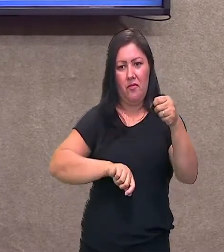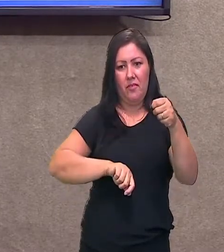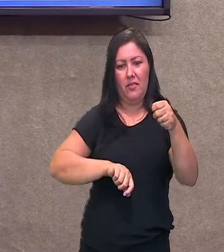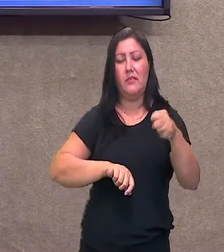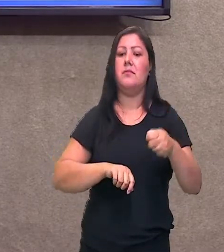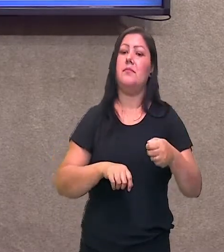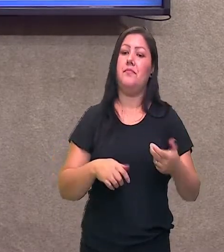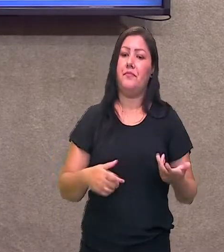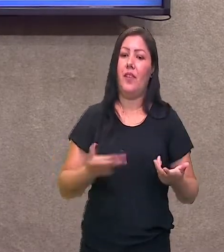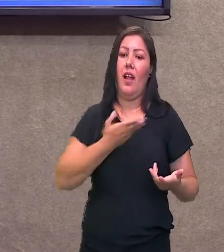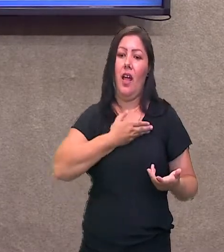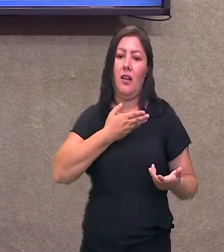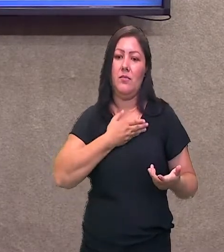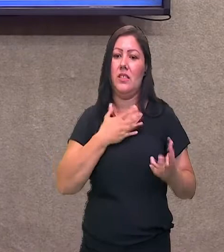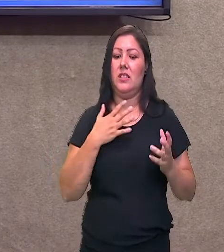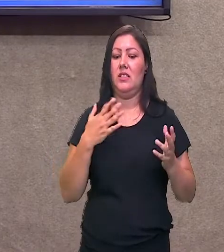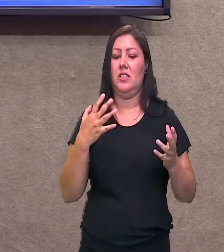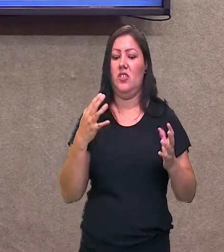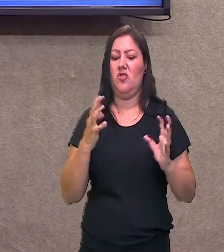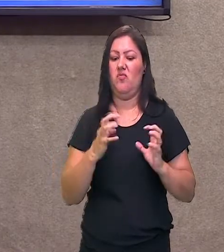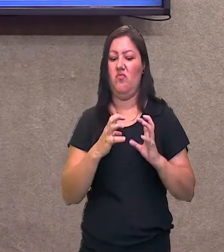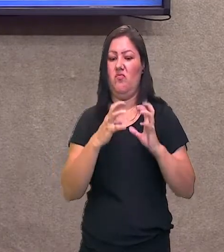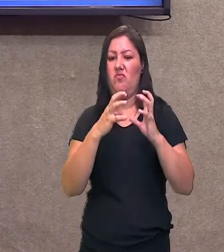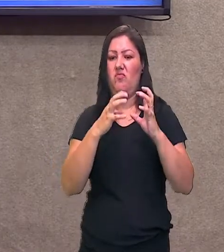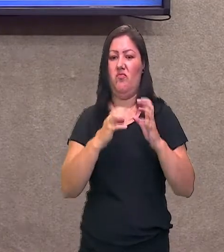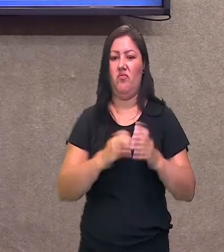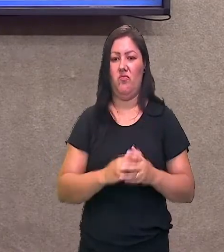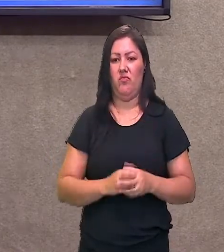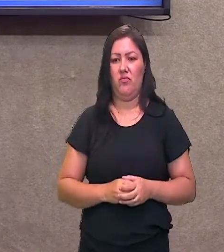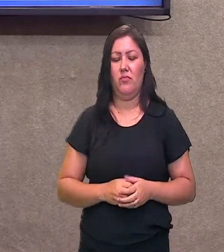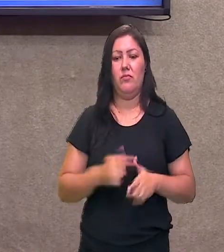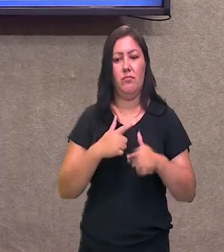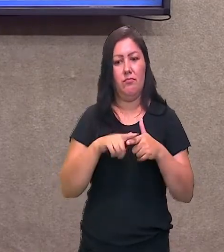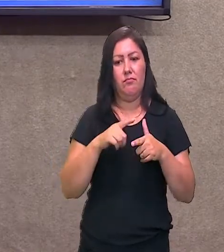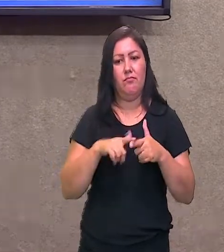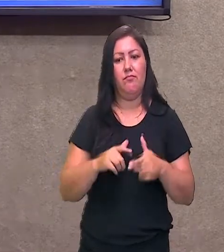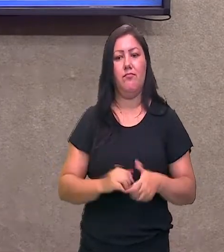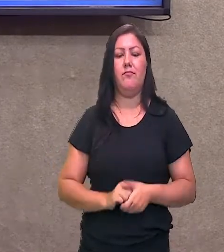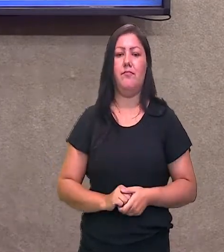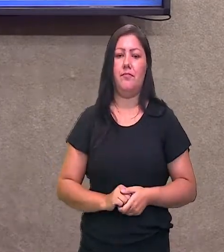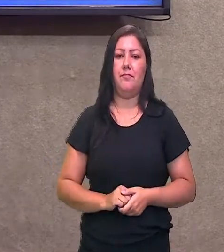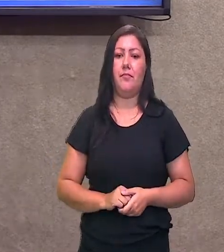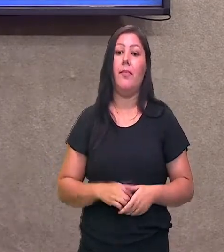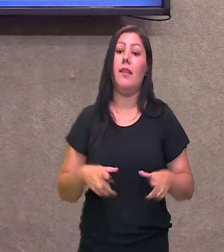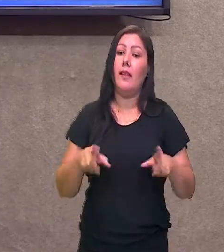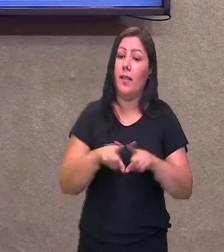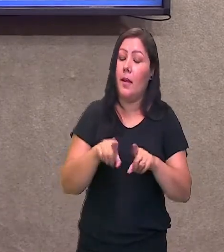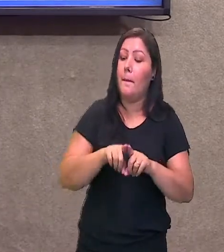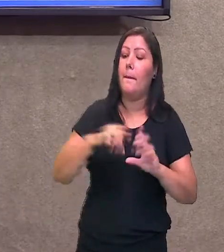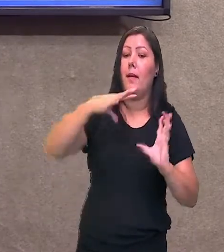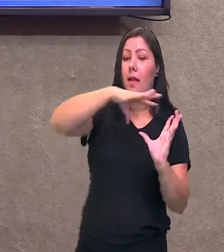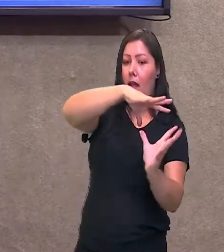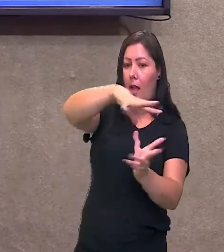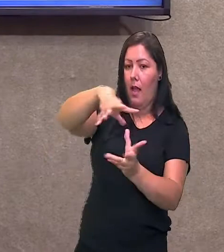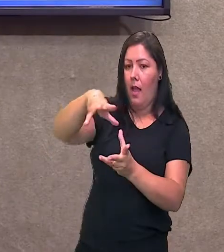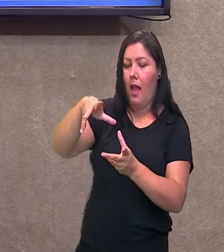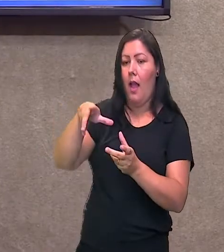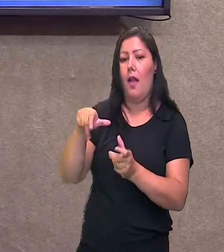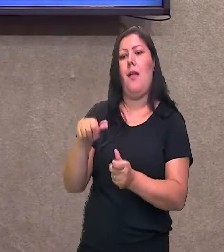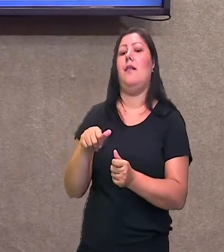Não é verdade? Então, internacionalmente, numa visão